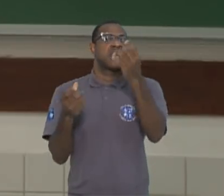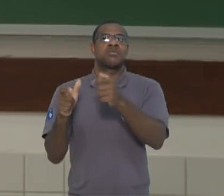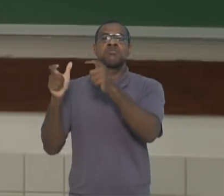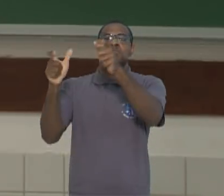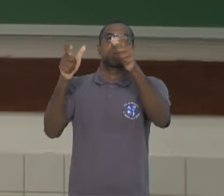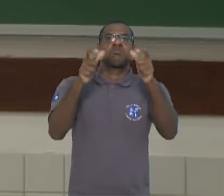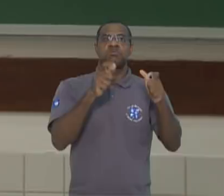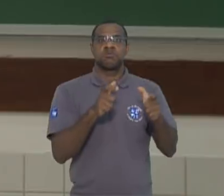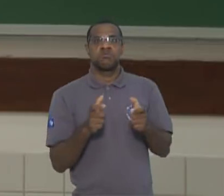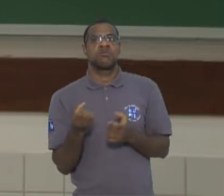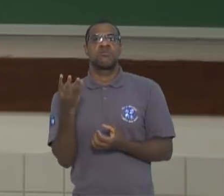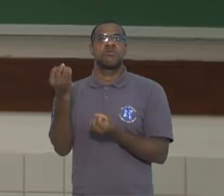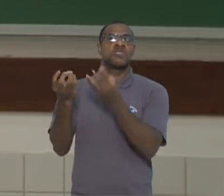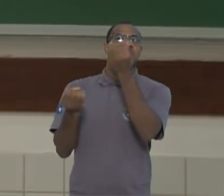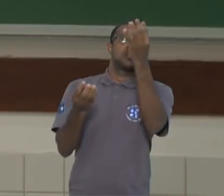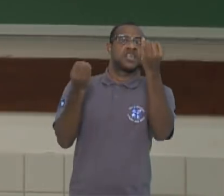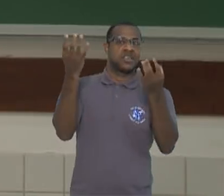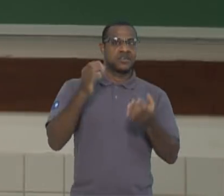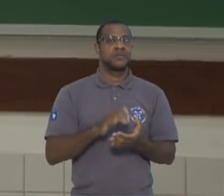locais.